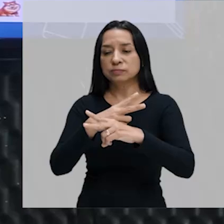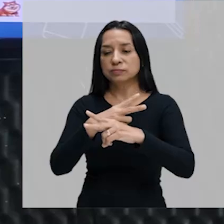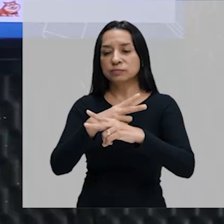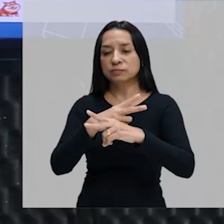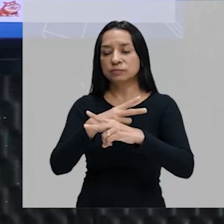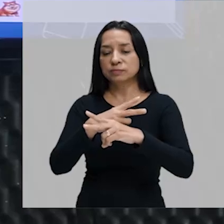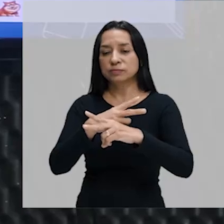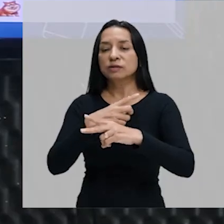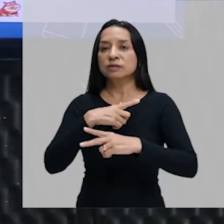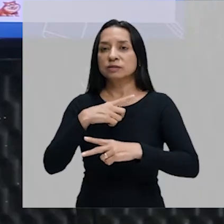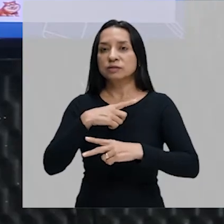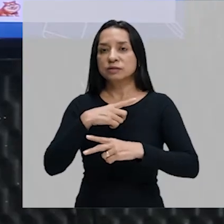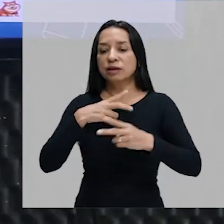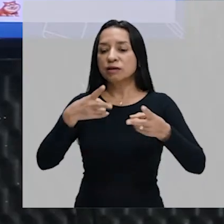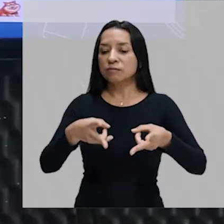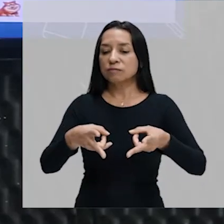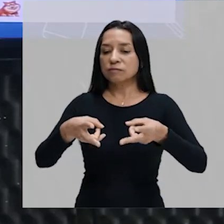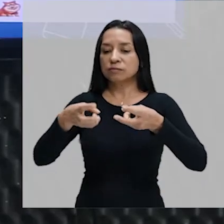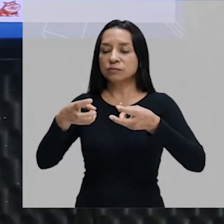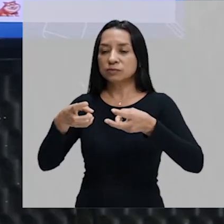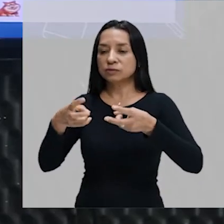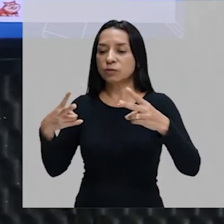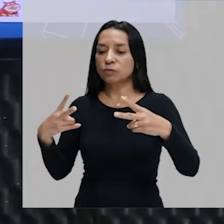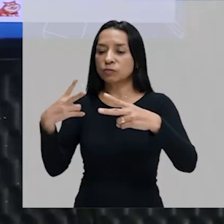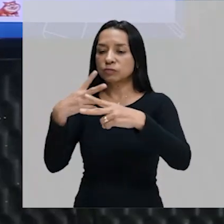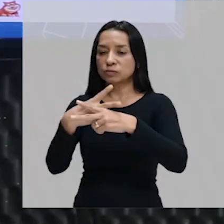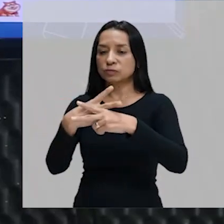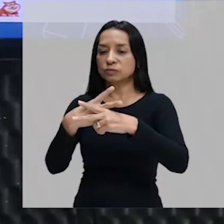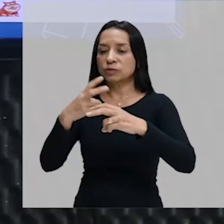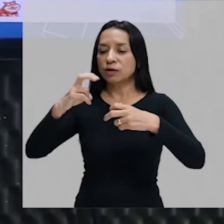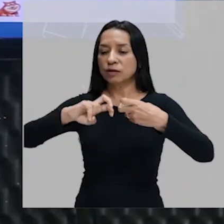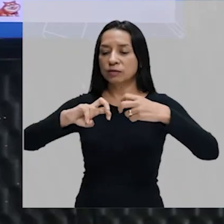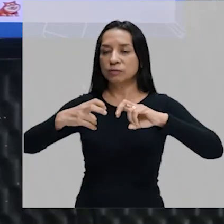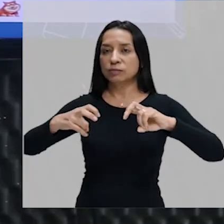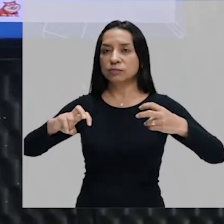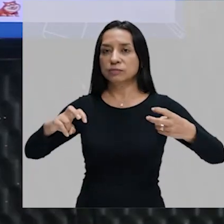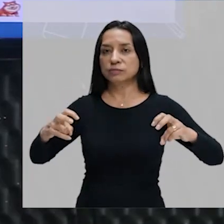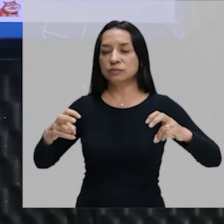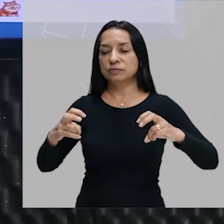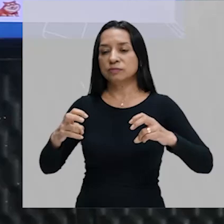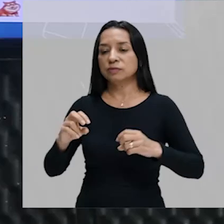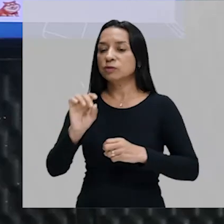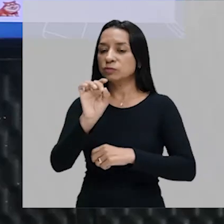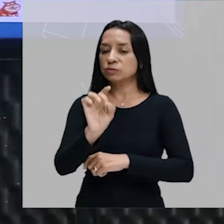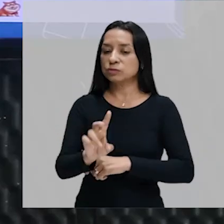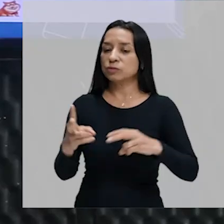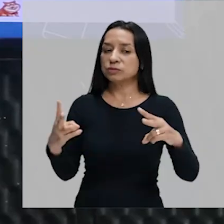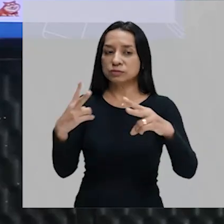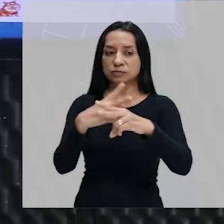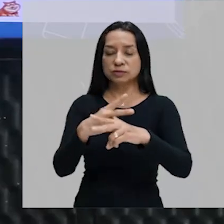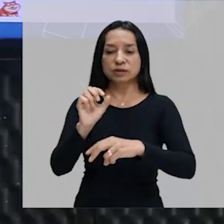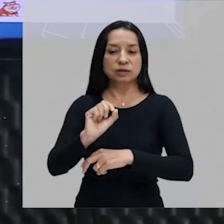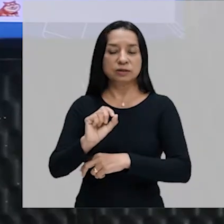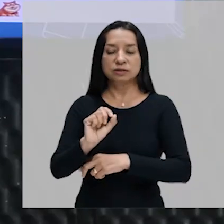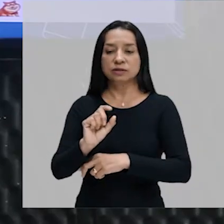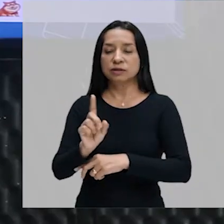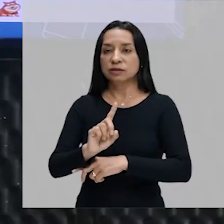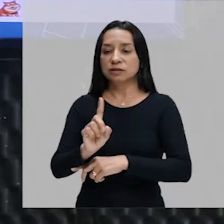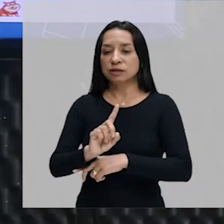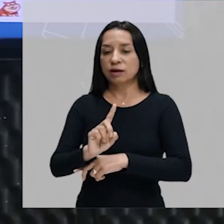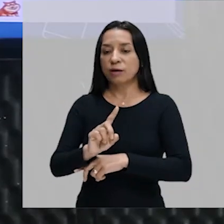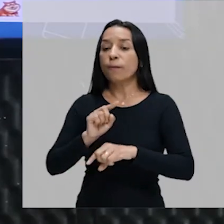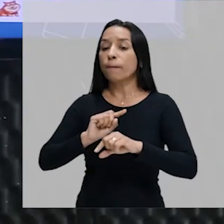eles têm atração ali reprodutiva. E não apenas se cruzarem, mas